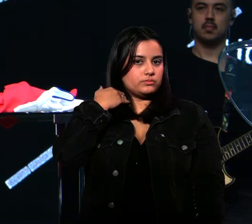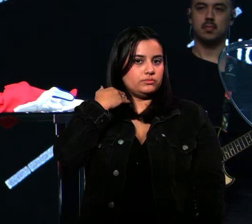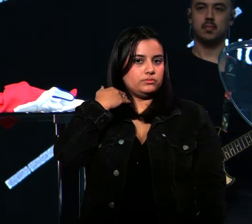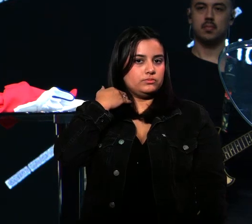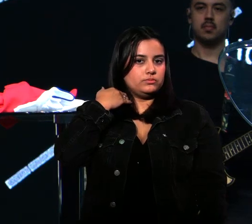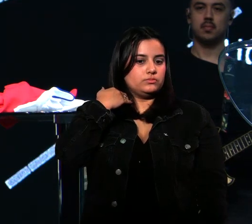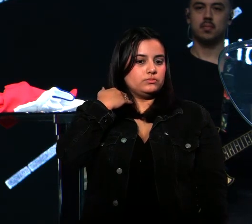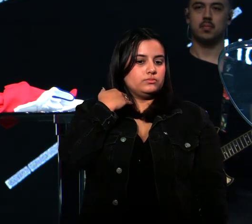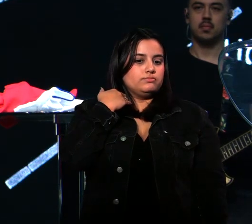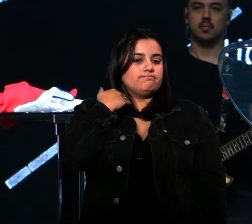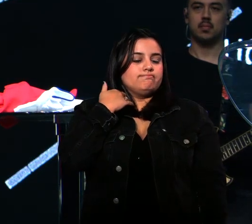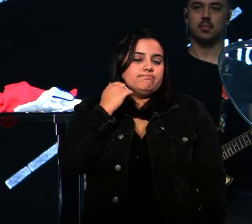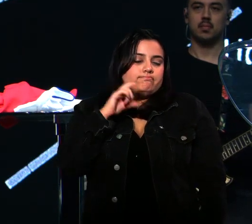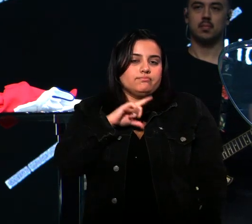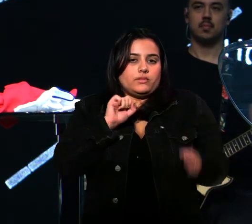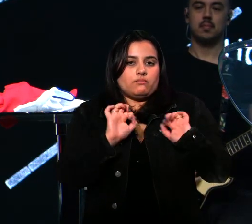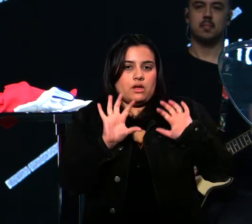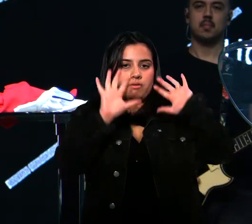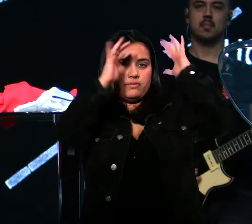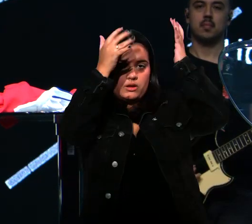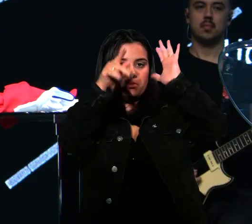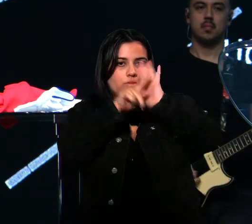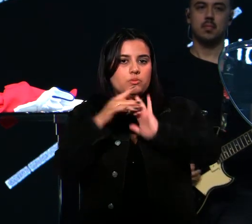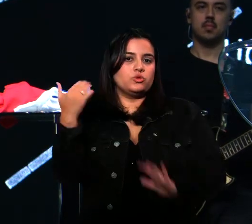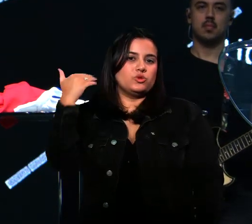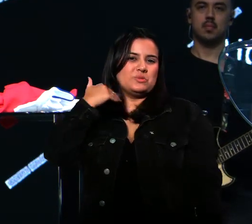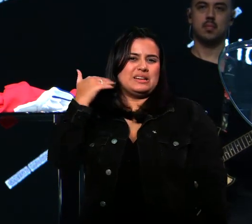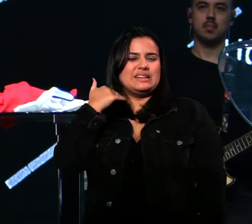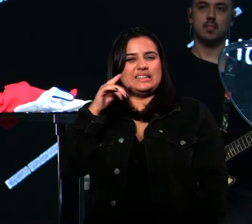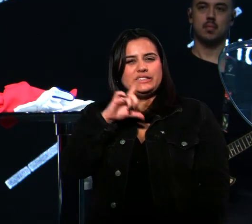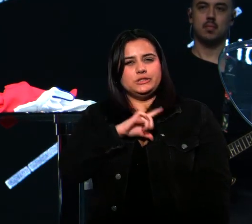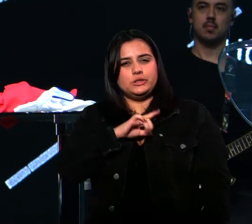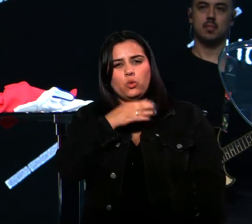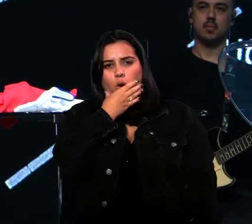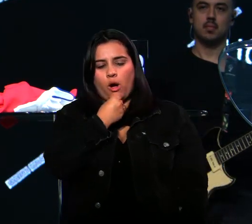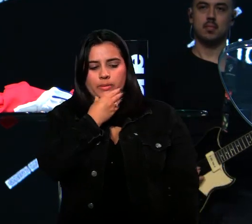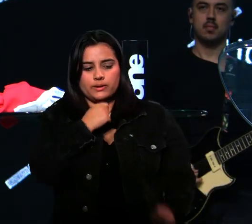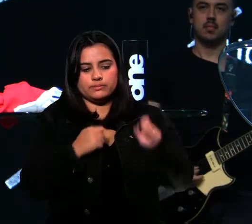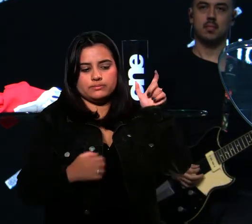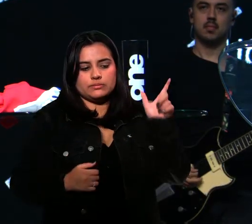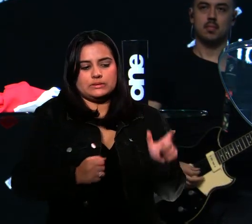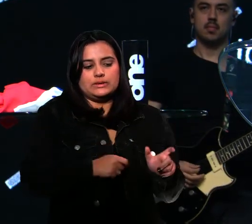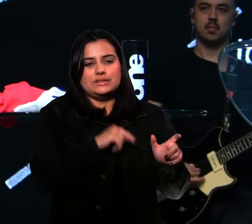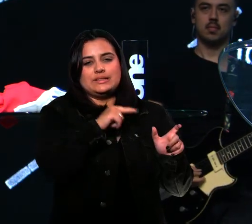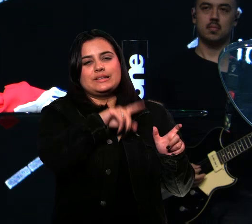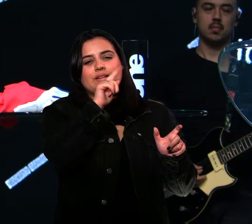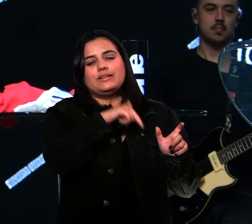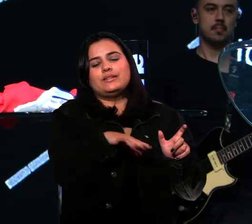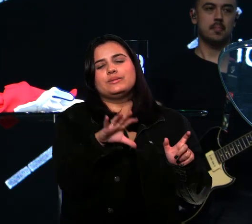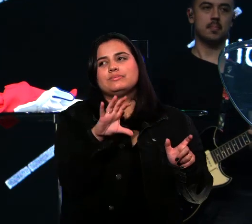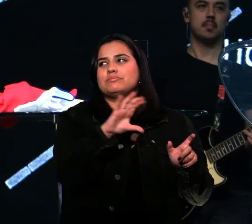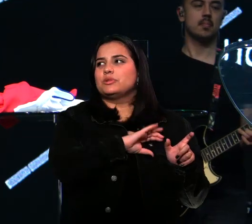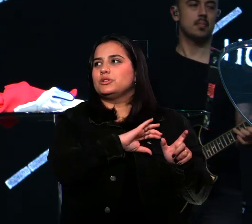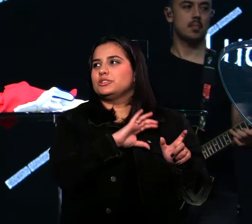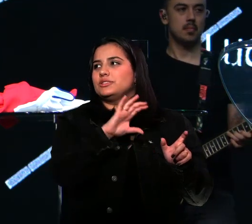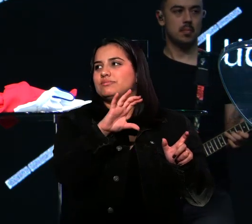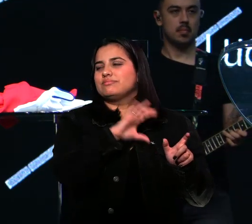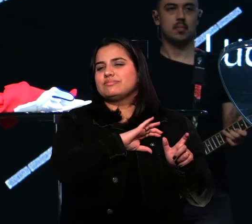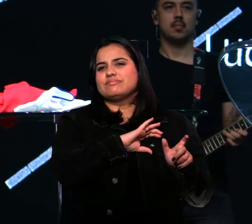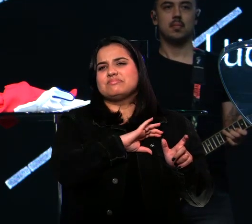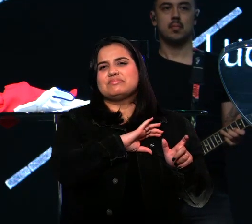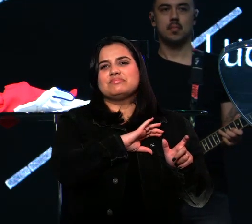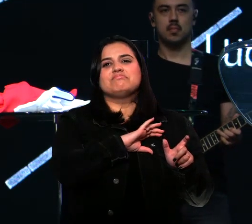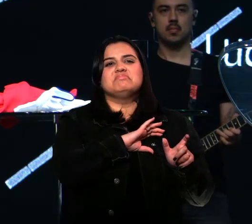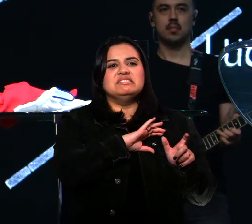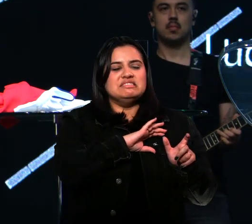realizando os eventos do banco, tinha um cara que trabalhava lá, que era um coxa branca brabo,